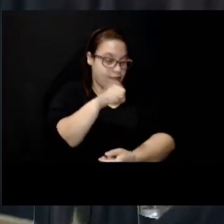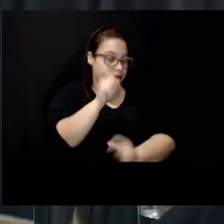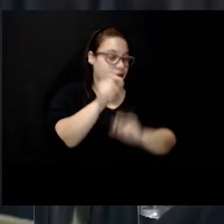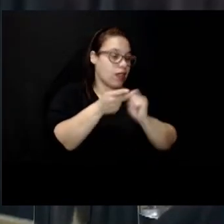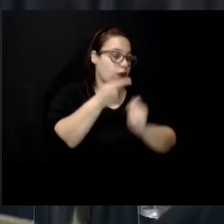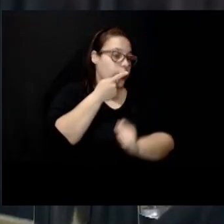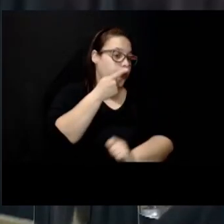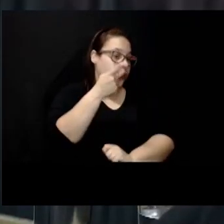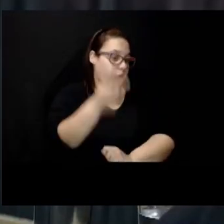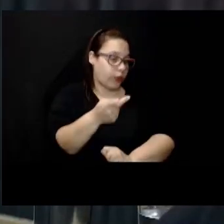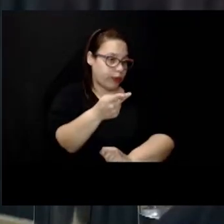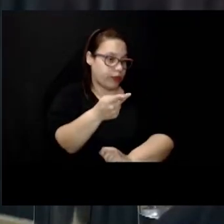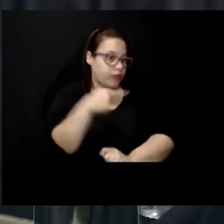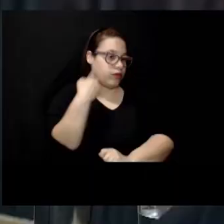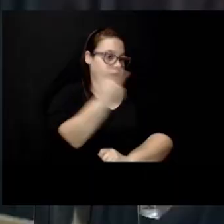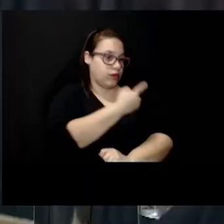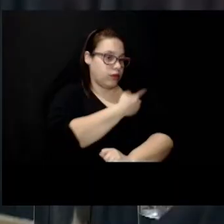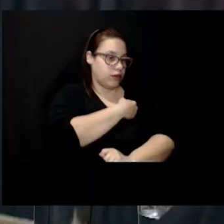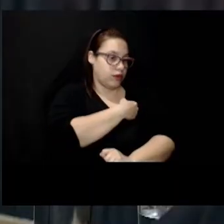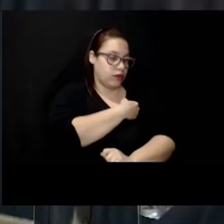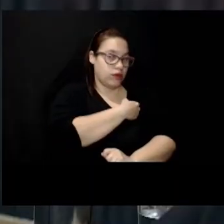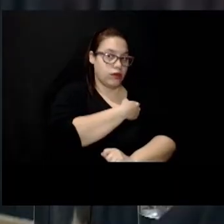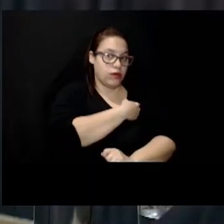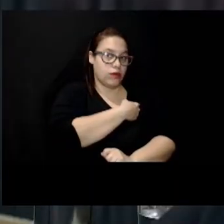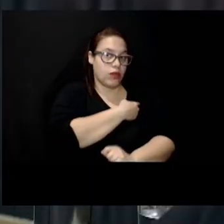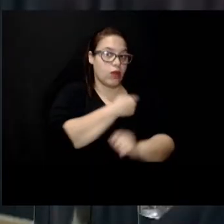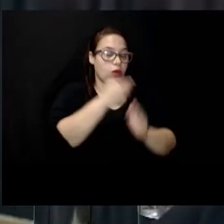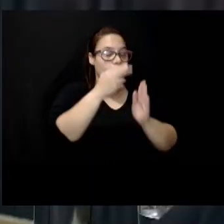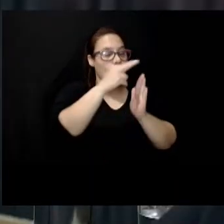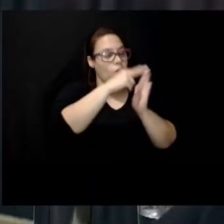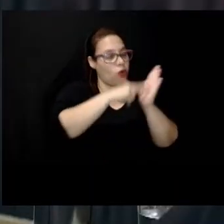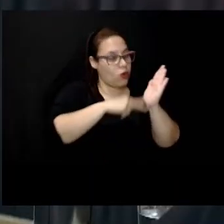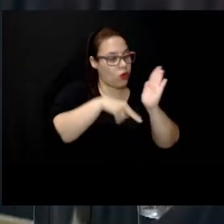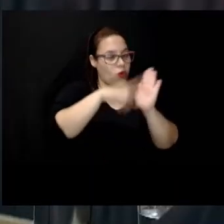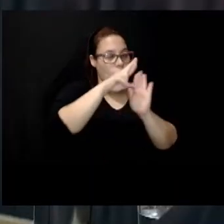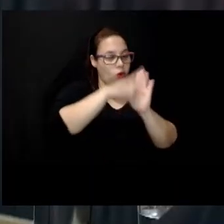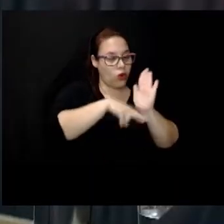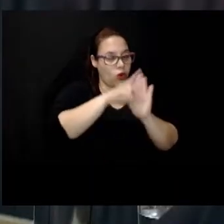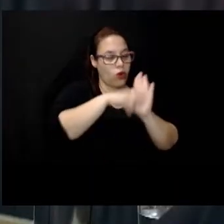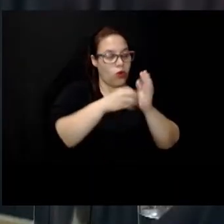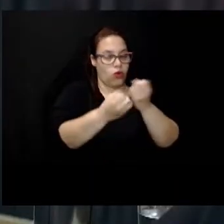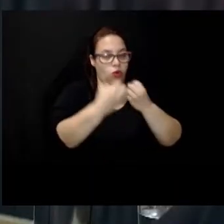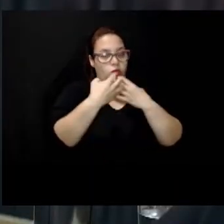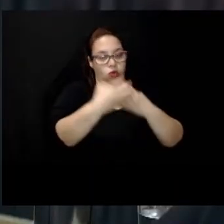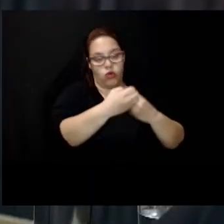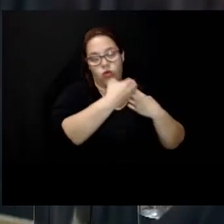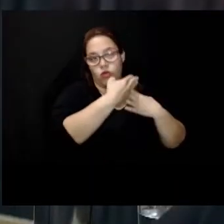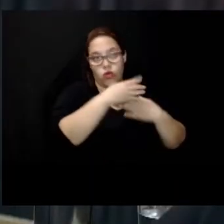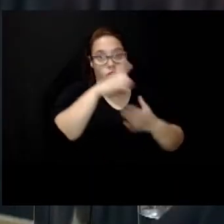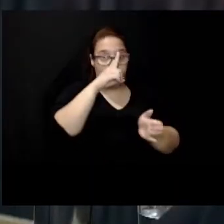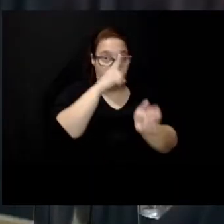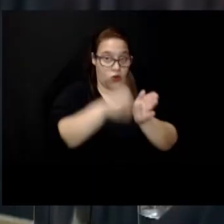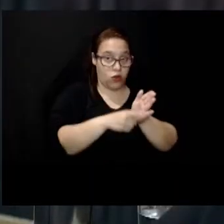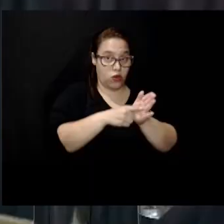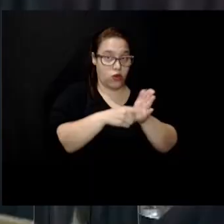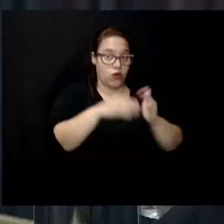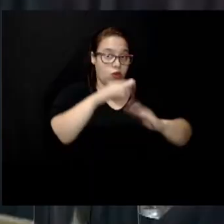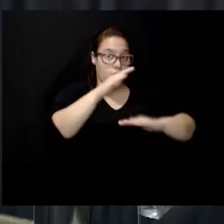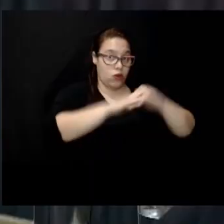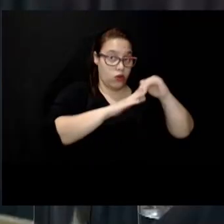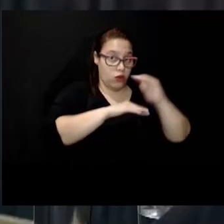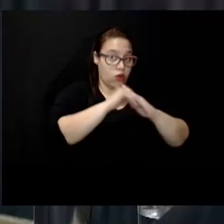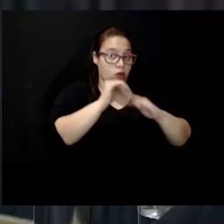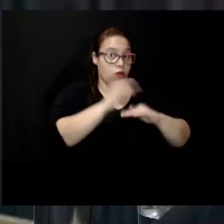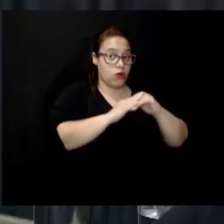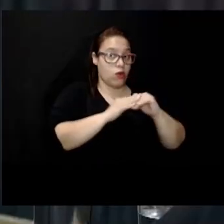os nossos guias ali, os nossos manuais que orientam a gente nos diagnósticos e tratamentos. Então, que tipo